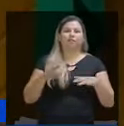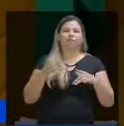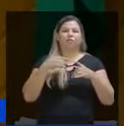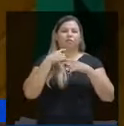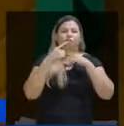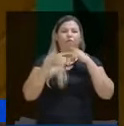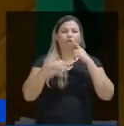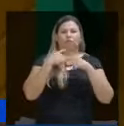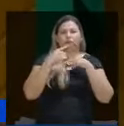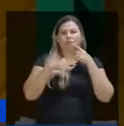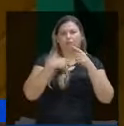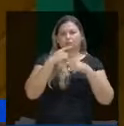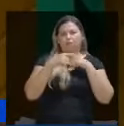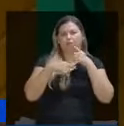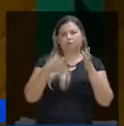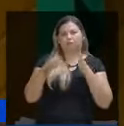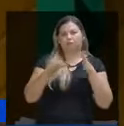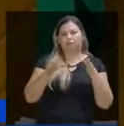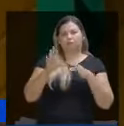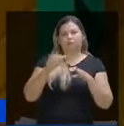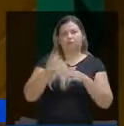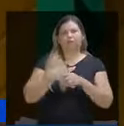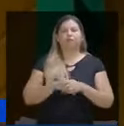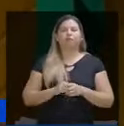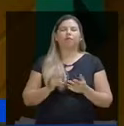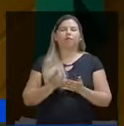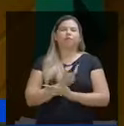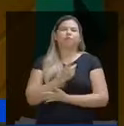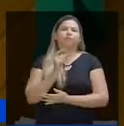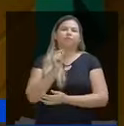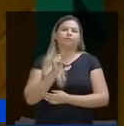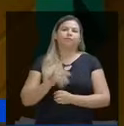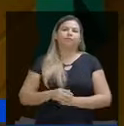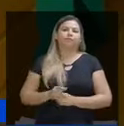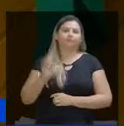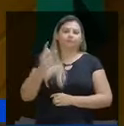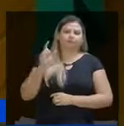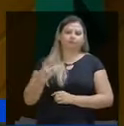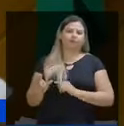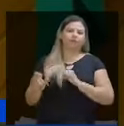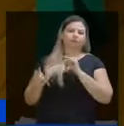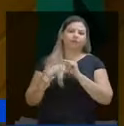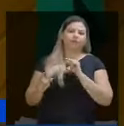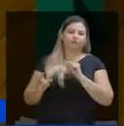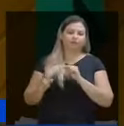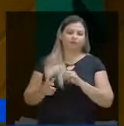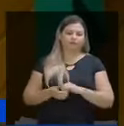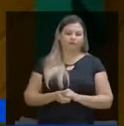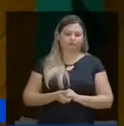de candidatura. O que ocorre? É que a recorrente em tela, ela teve isso